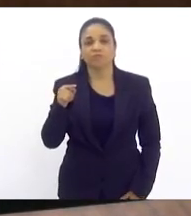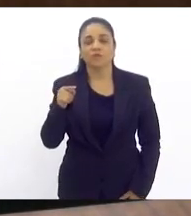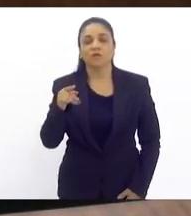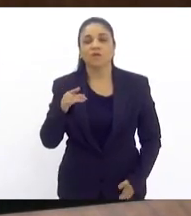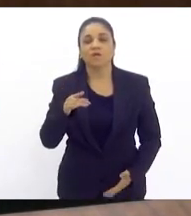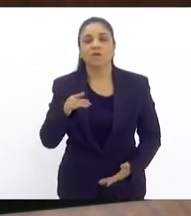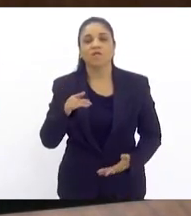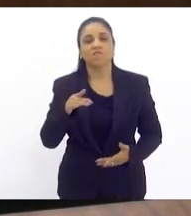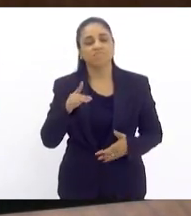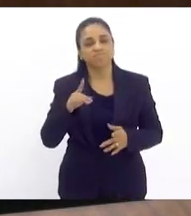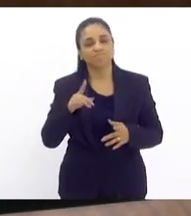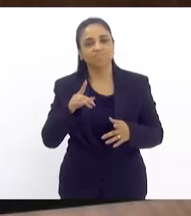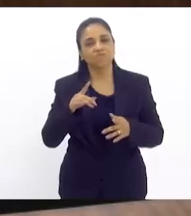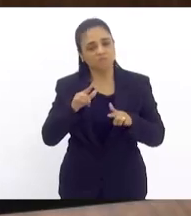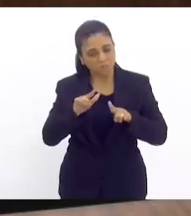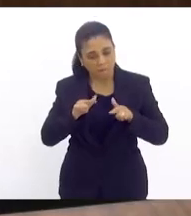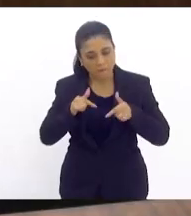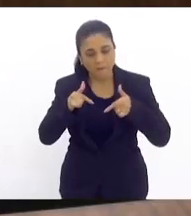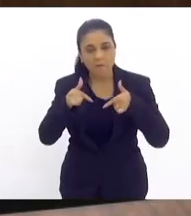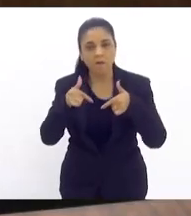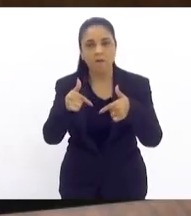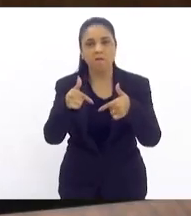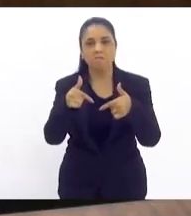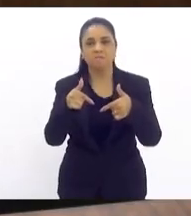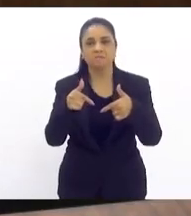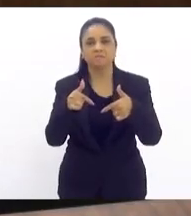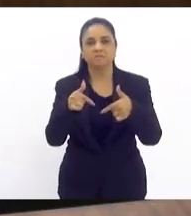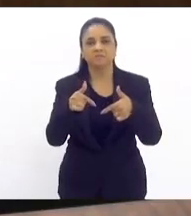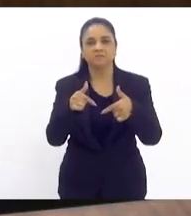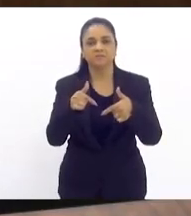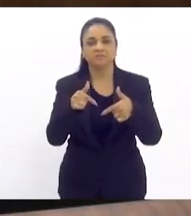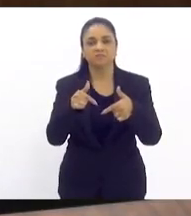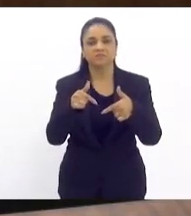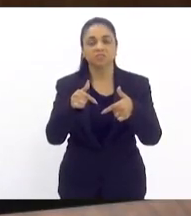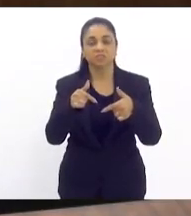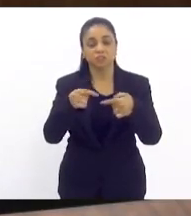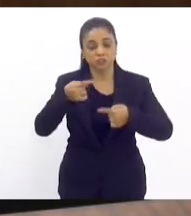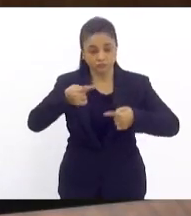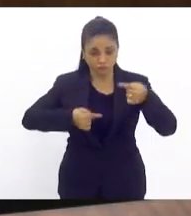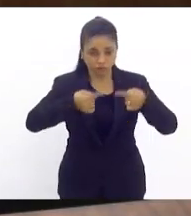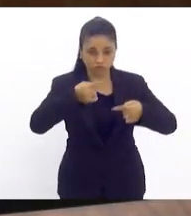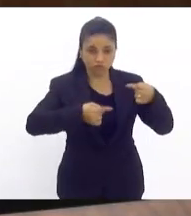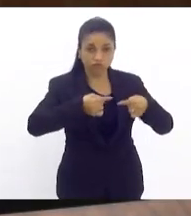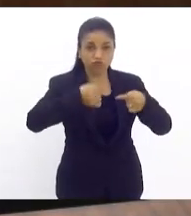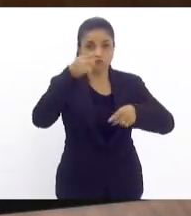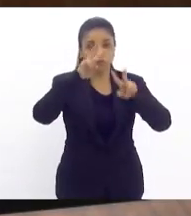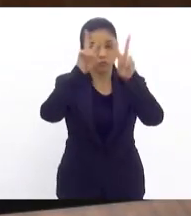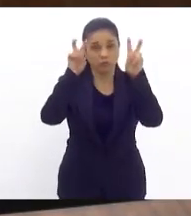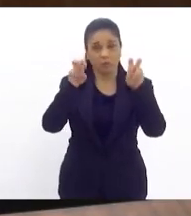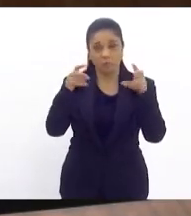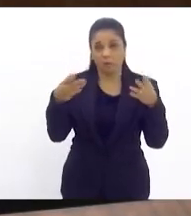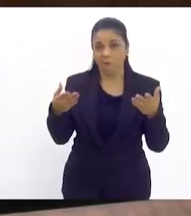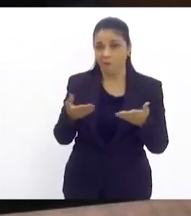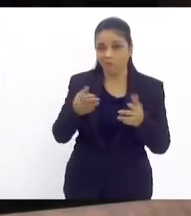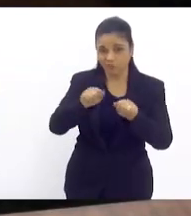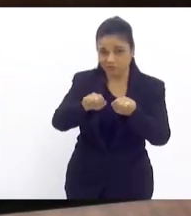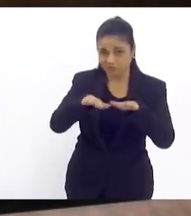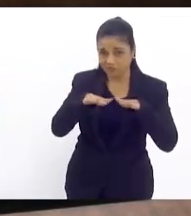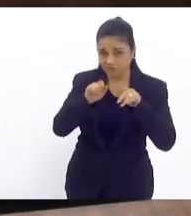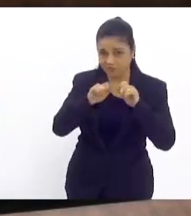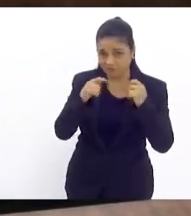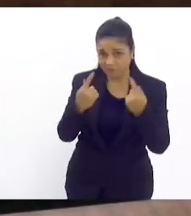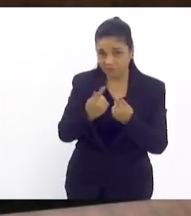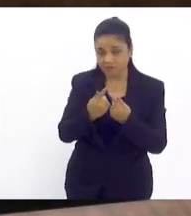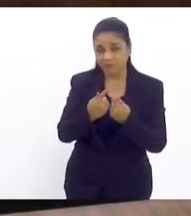a sua Vanguarda de iniciativa que fez a gente escutar esse tema discutir esse tema aqui na Assembleia Legislativa